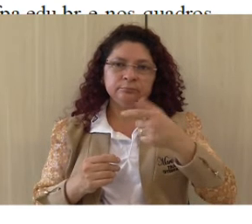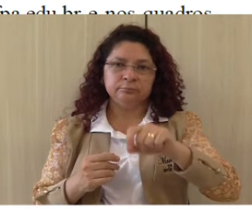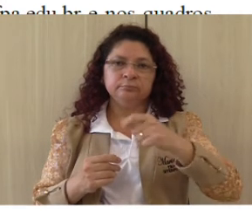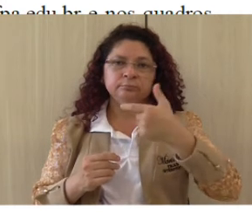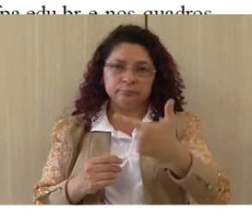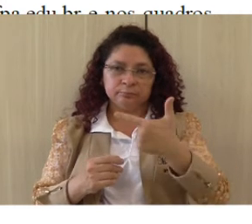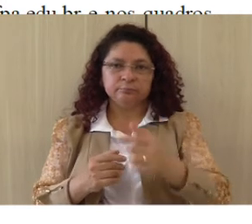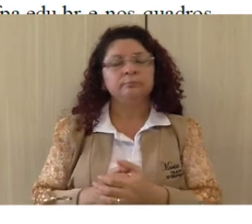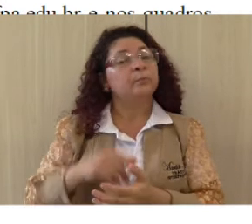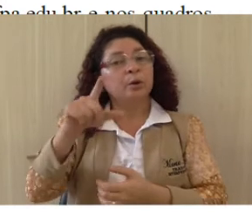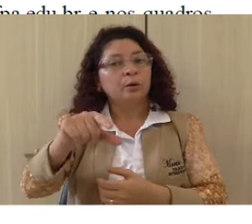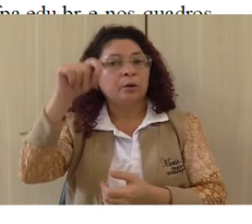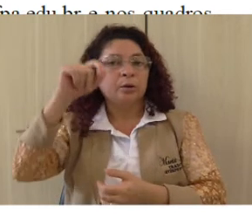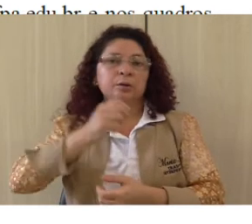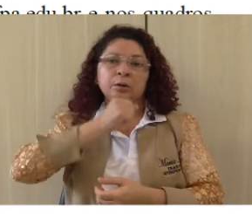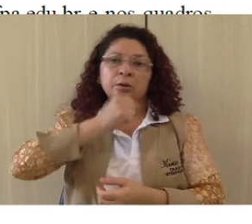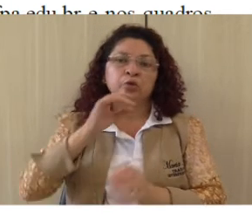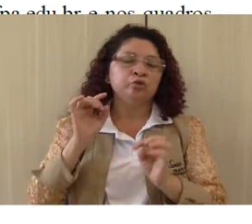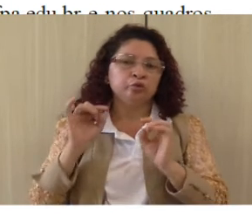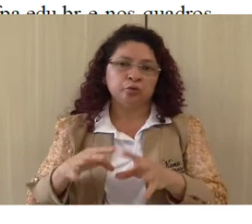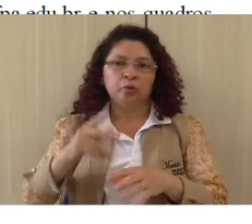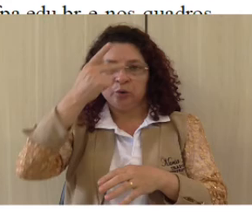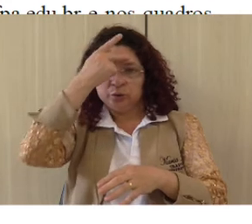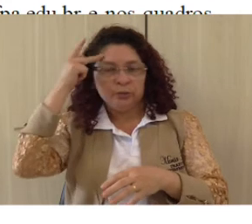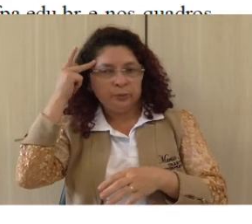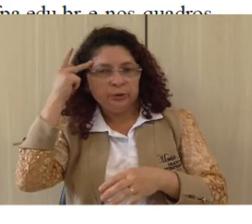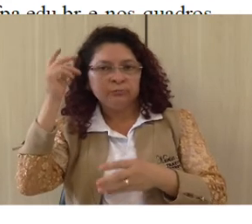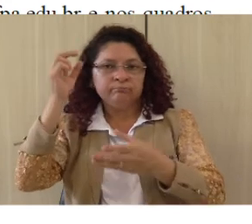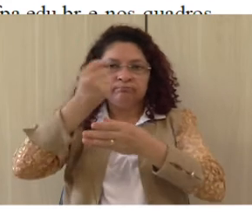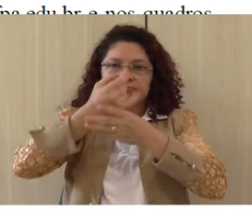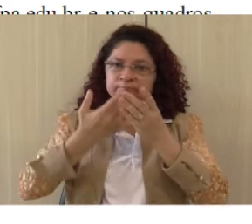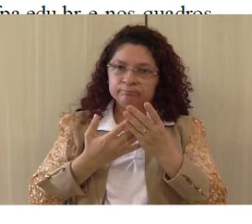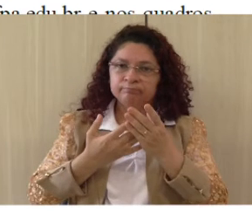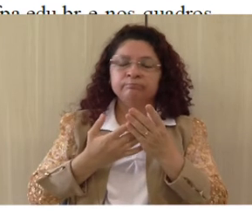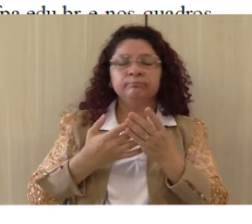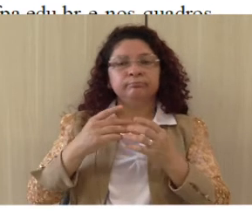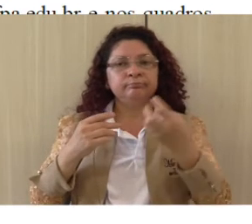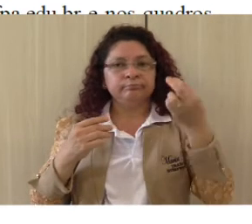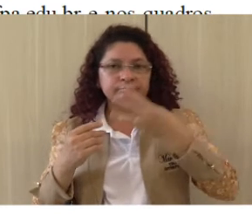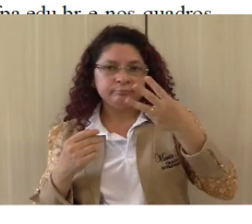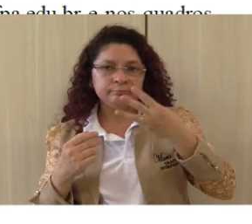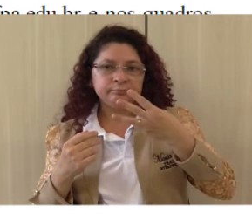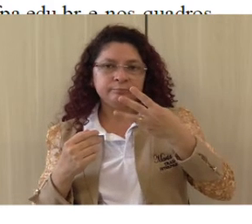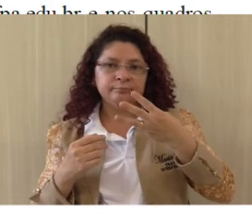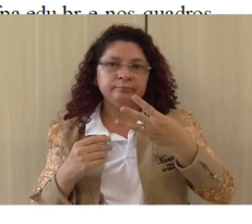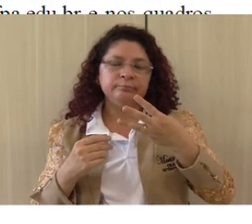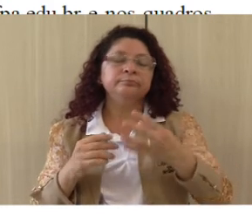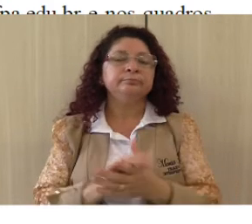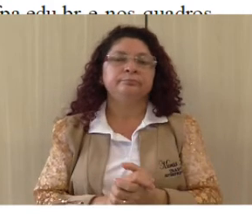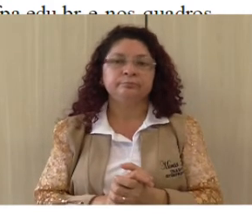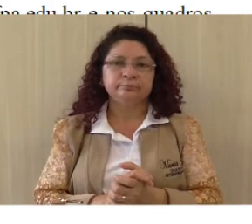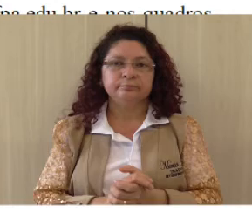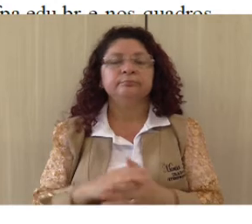6.2.2.2. Serão convocados para a entrevista os candidatos aprovados e classificados em até o triplo do quantitativo das vagas,